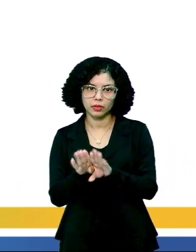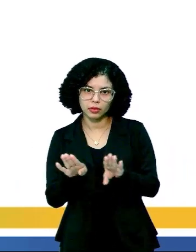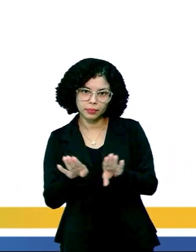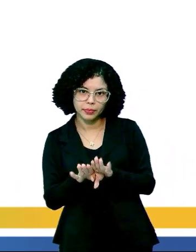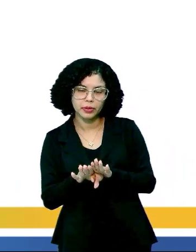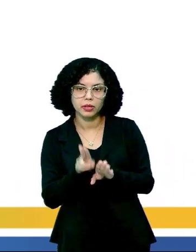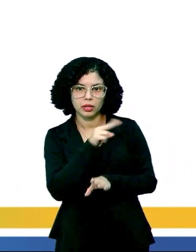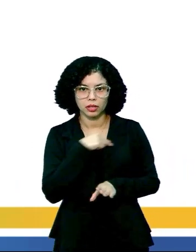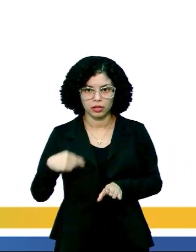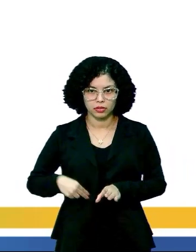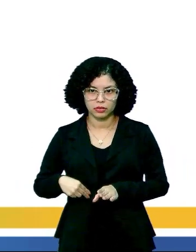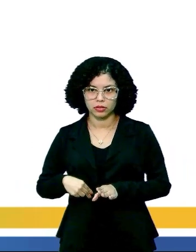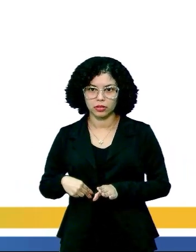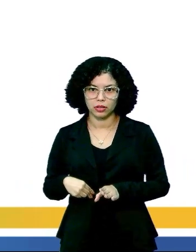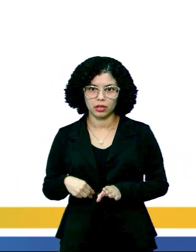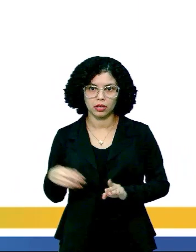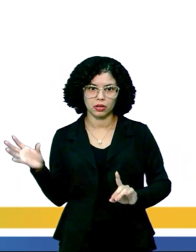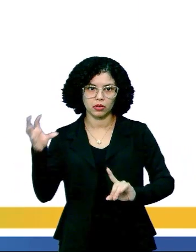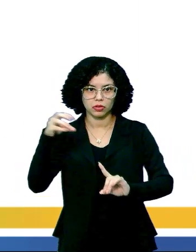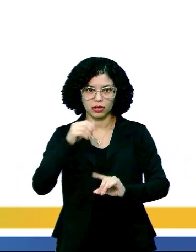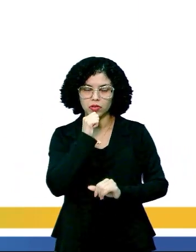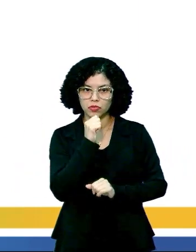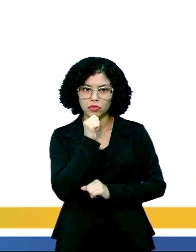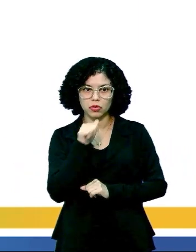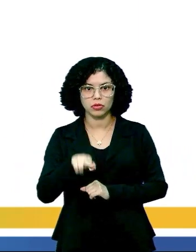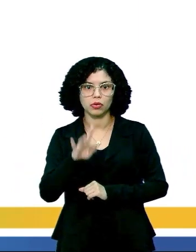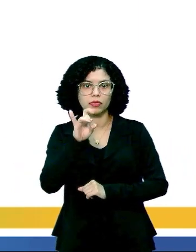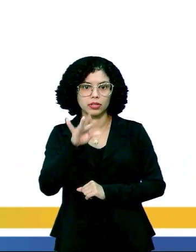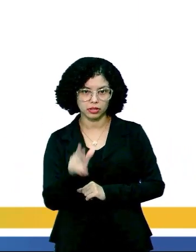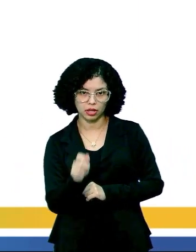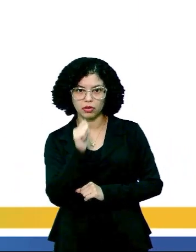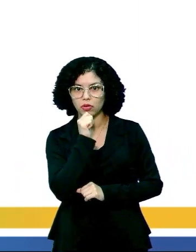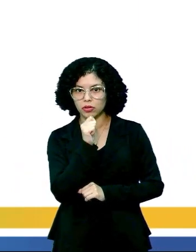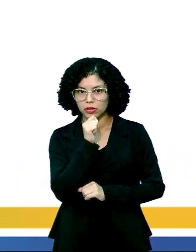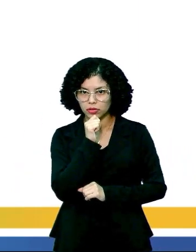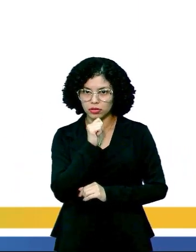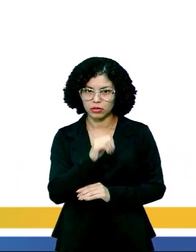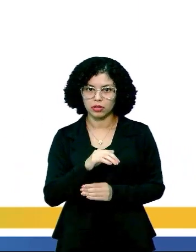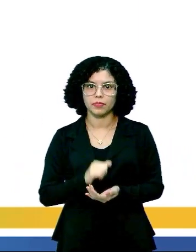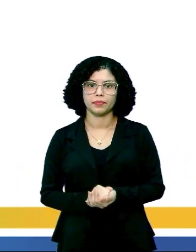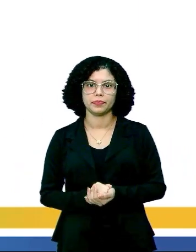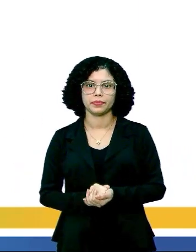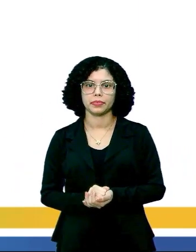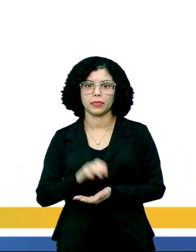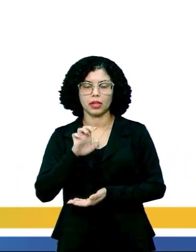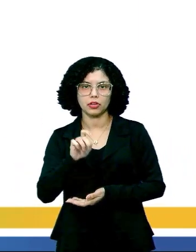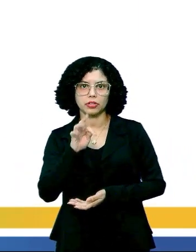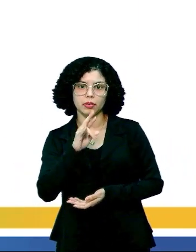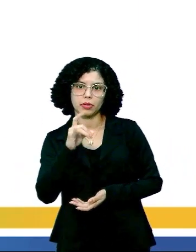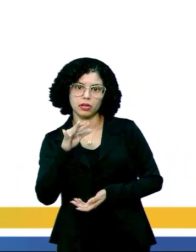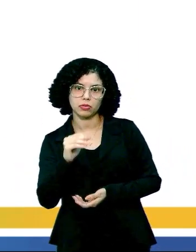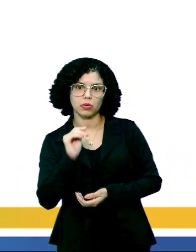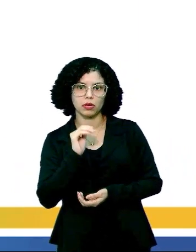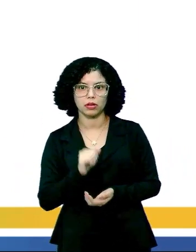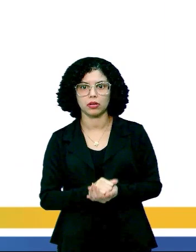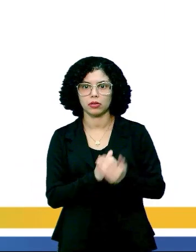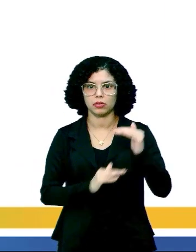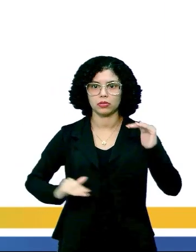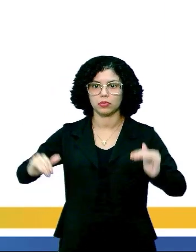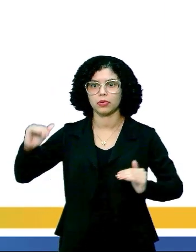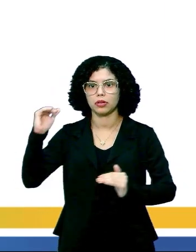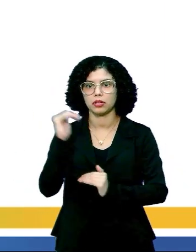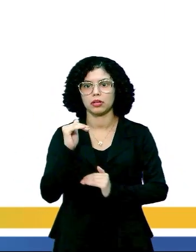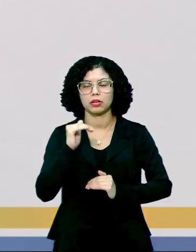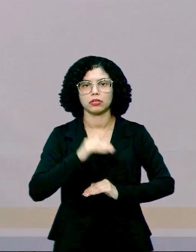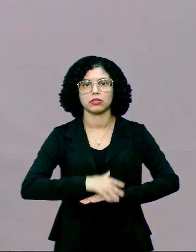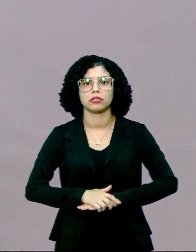the idea of China as the center of the universe, which has helped establish a superiority mindset.